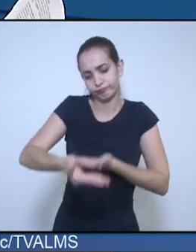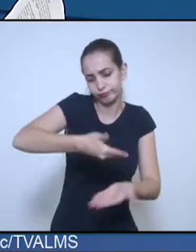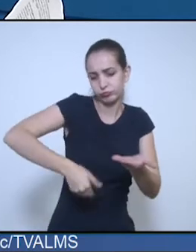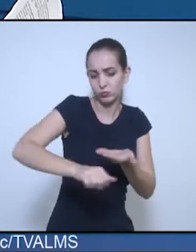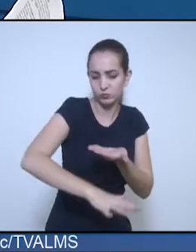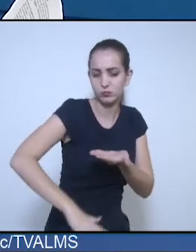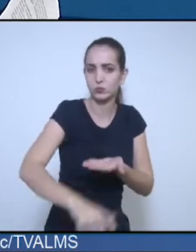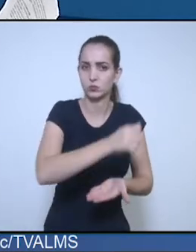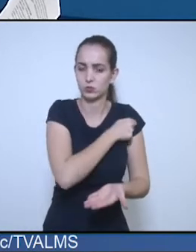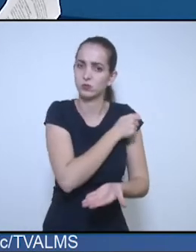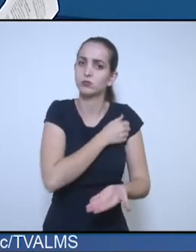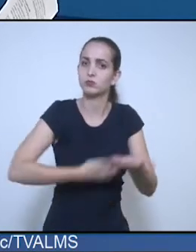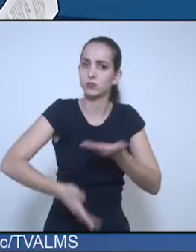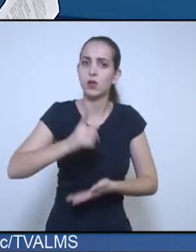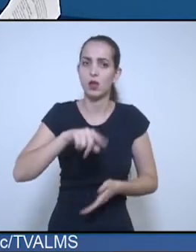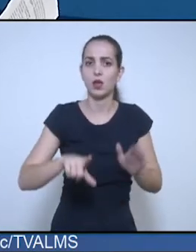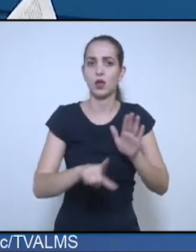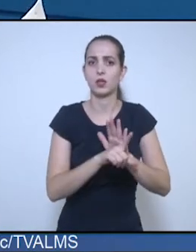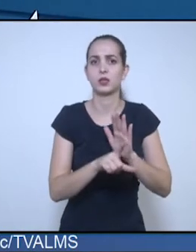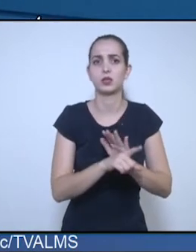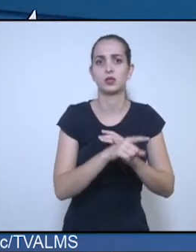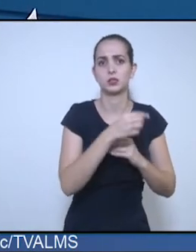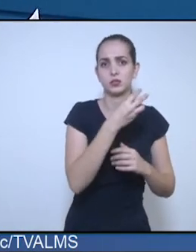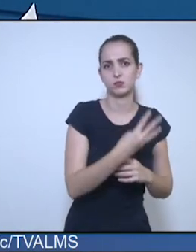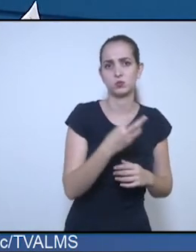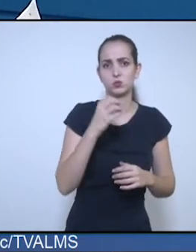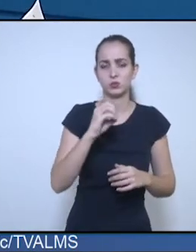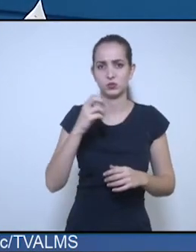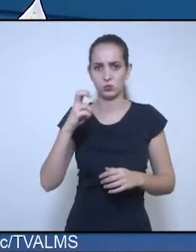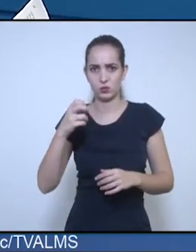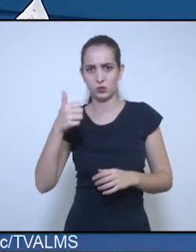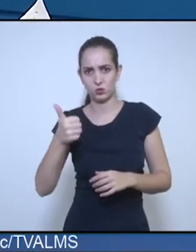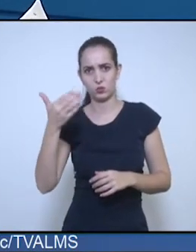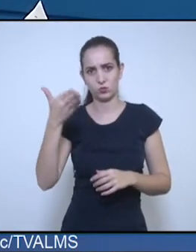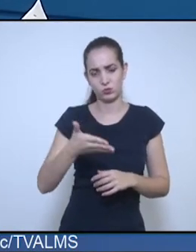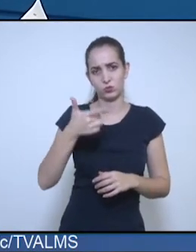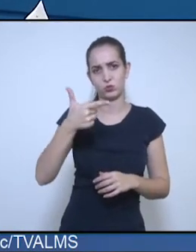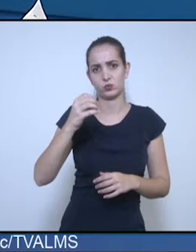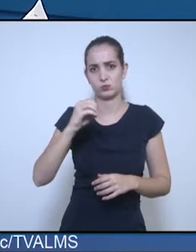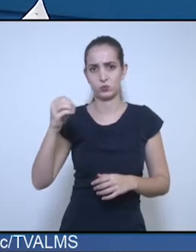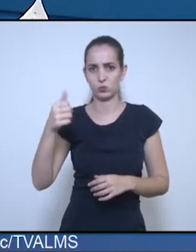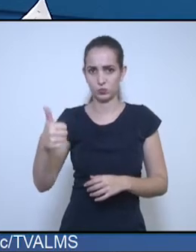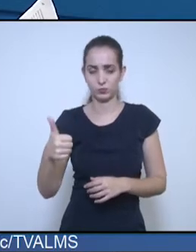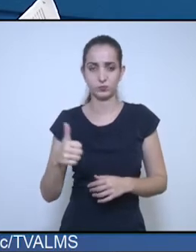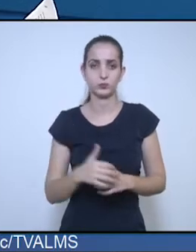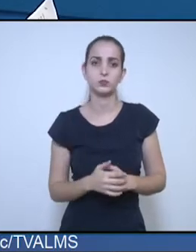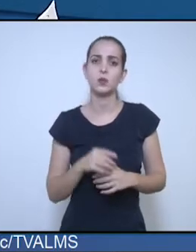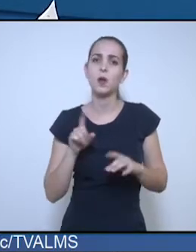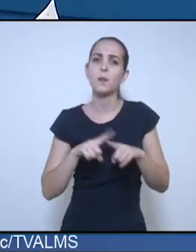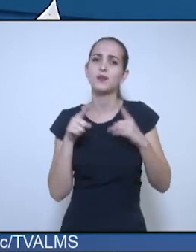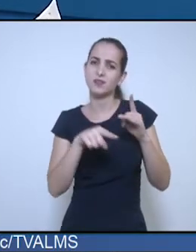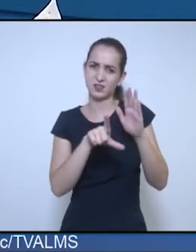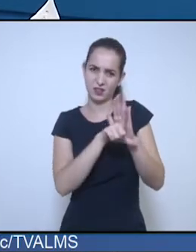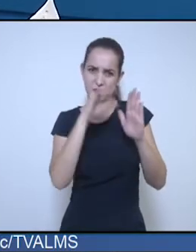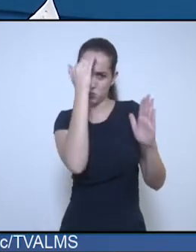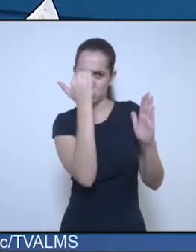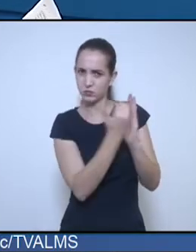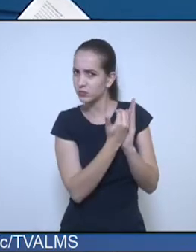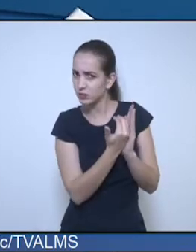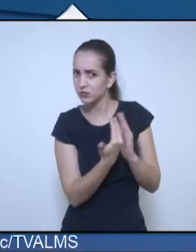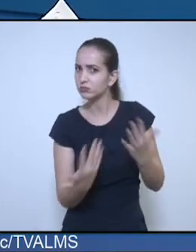Lei 2.351 de 2001. Está sendo cumprida? Está sendo efetivada na